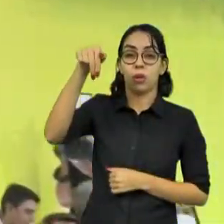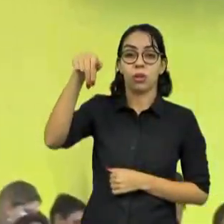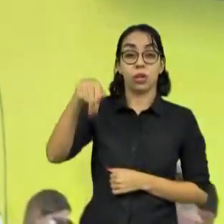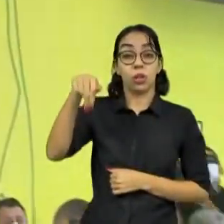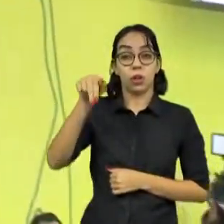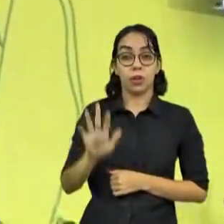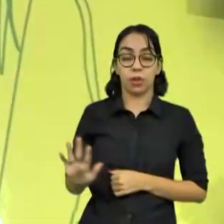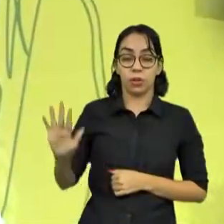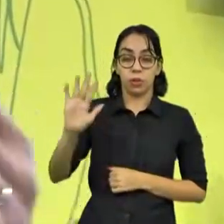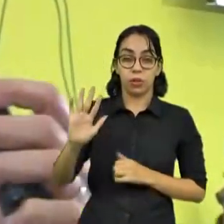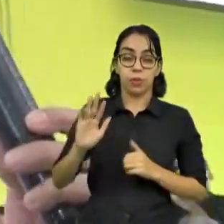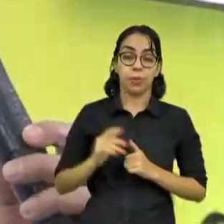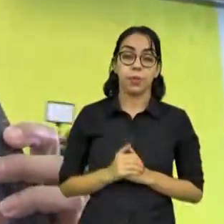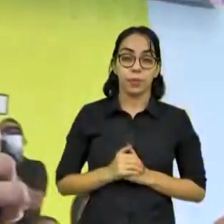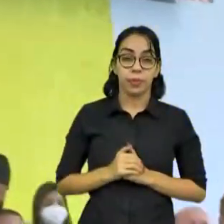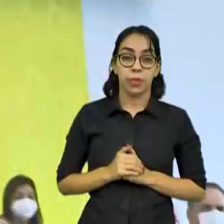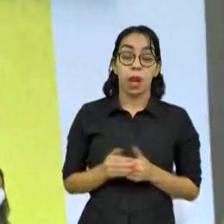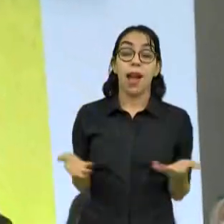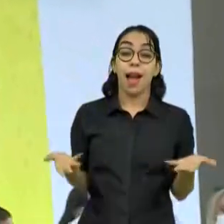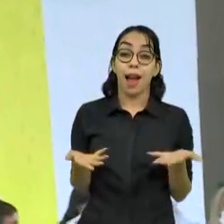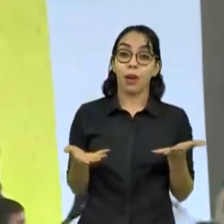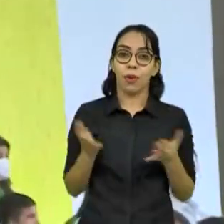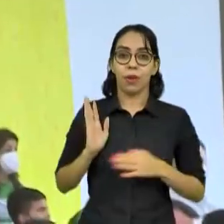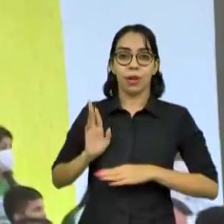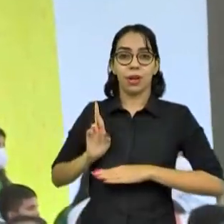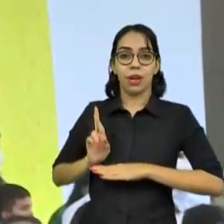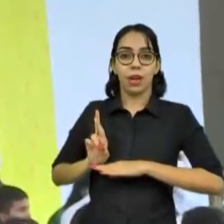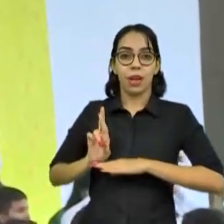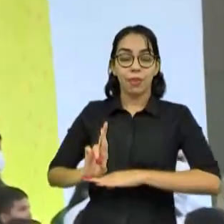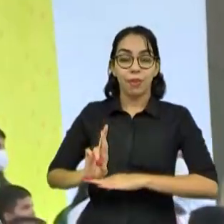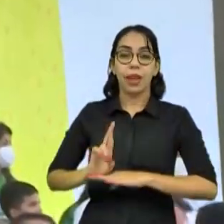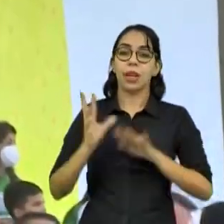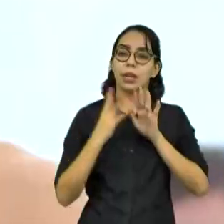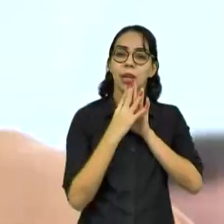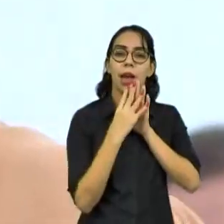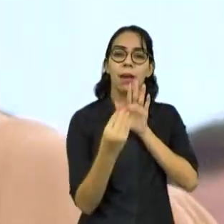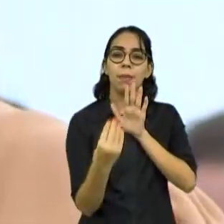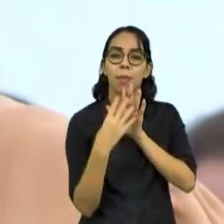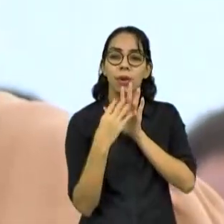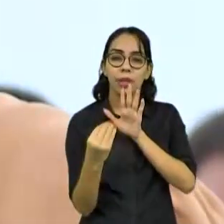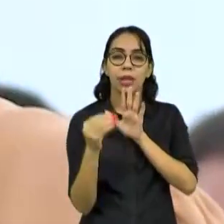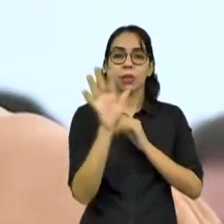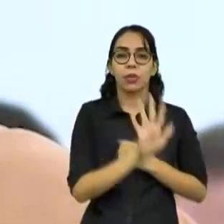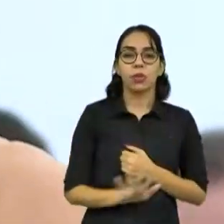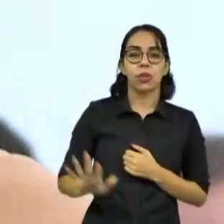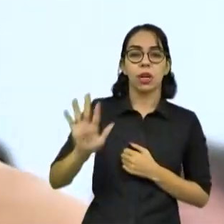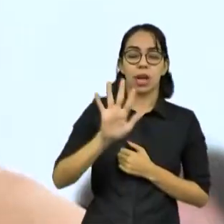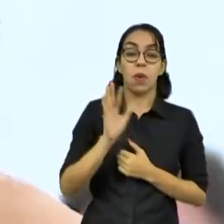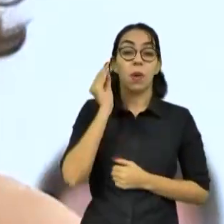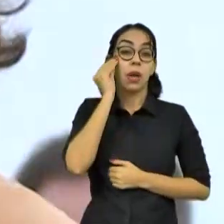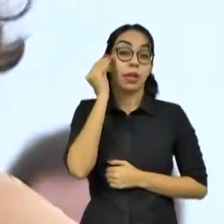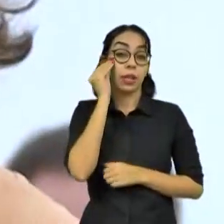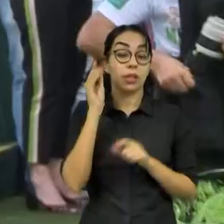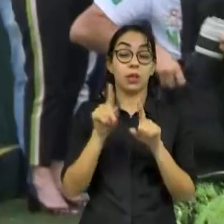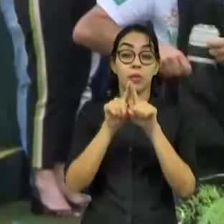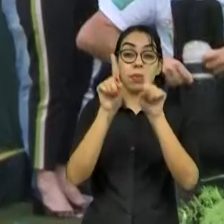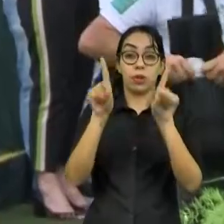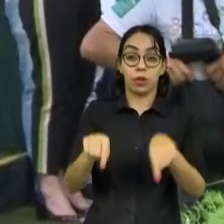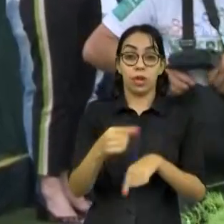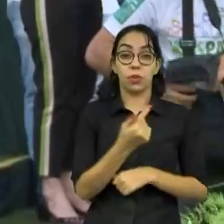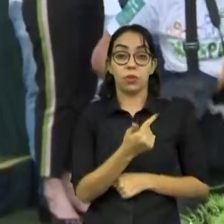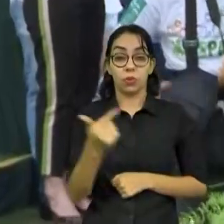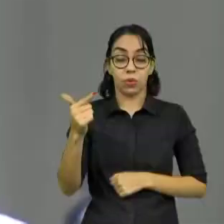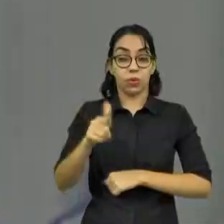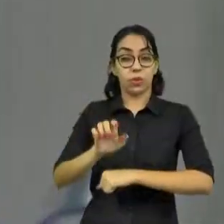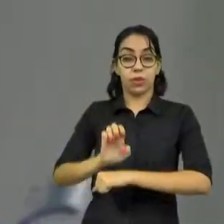performance tornou o estado referência na educação, incentivando a implementação de programas semelhantes em outros 6 estados. A conquista